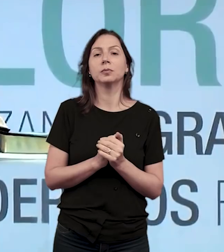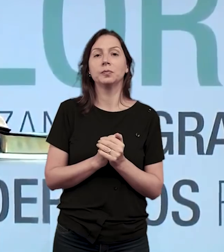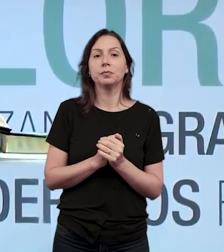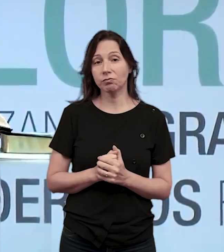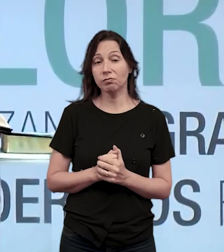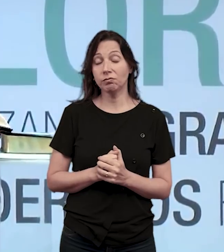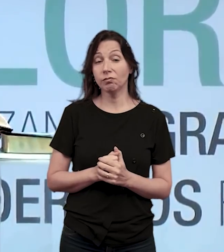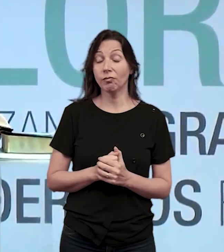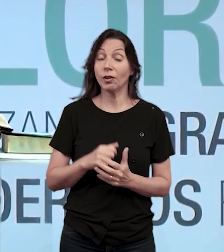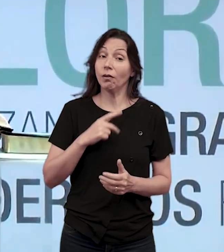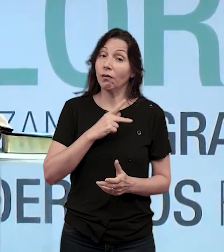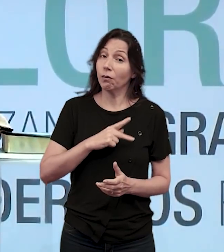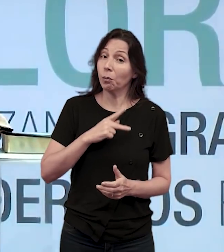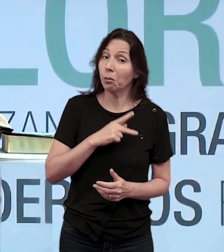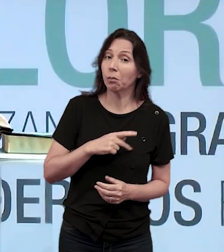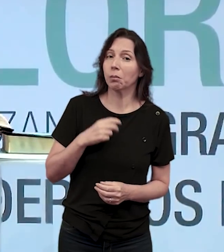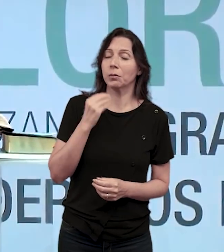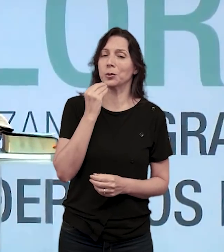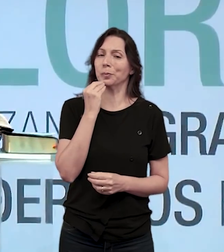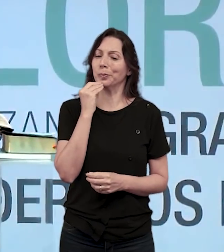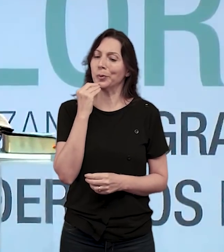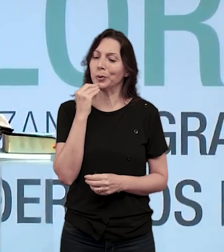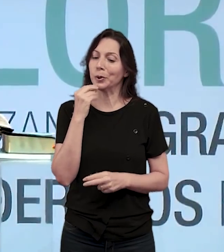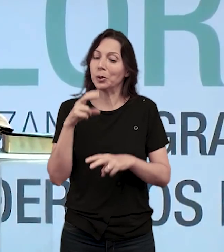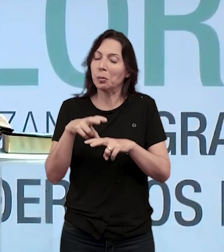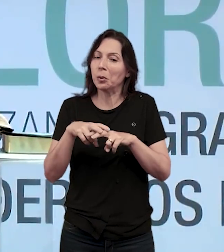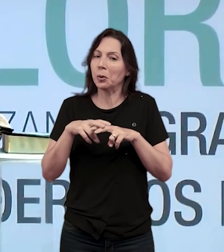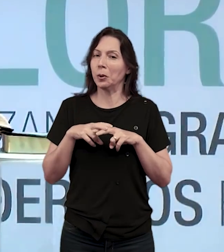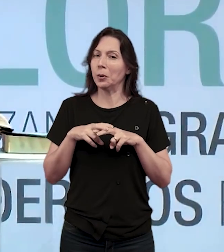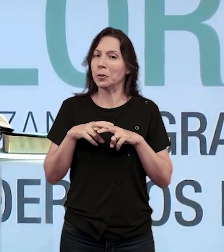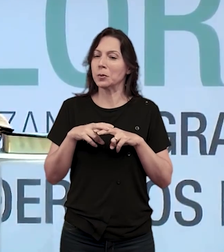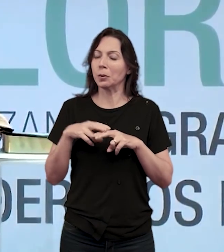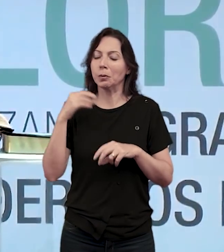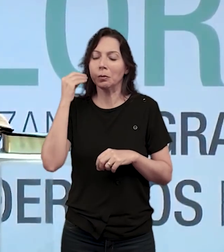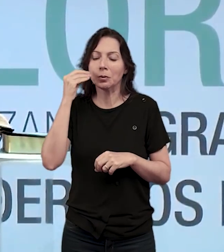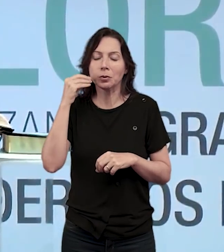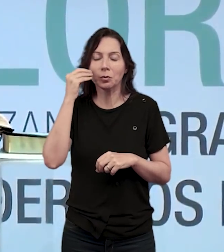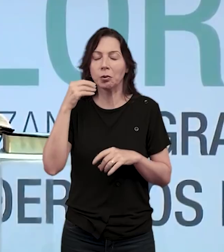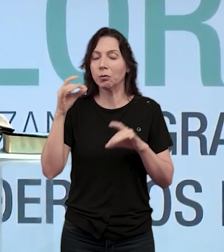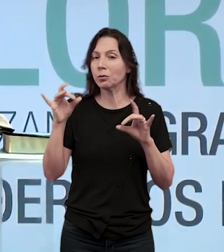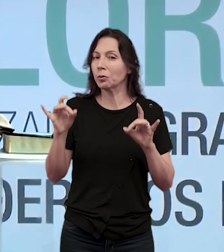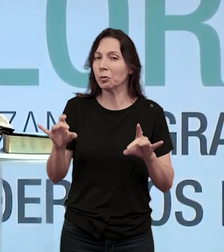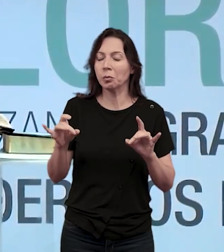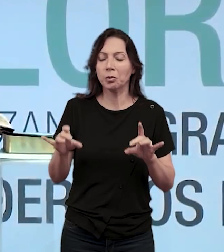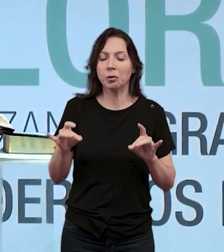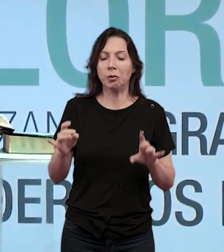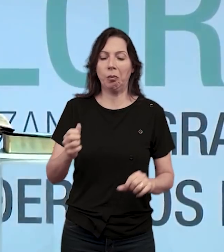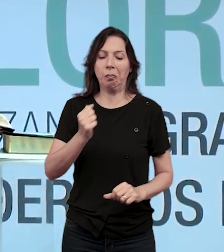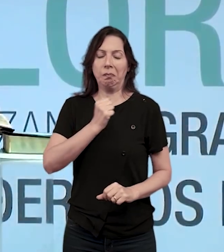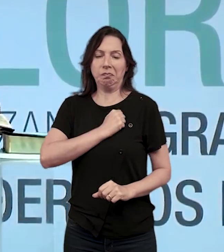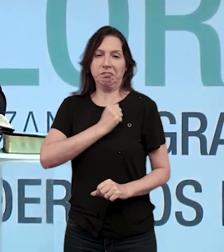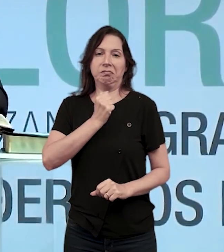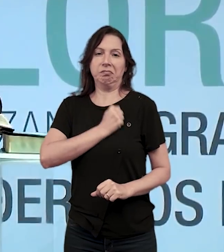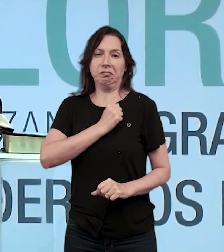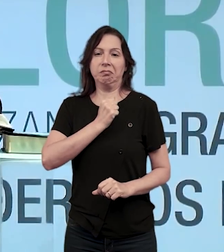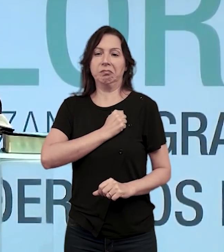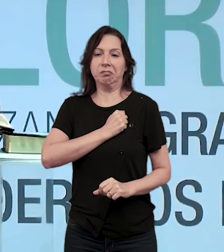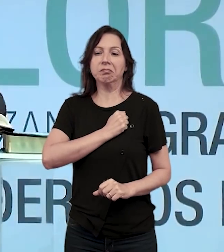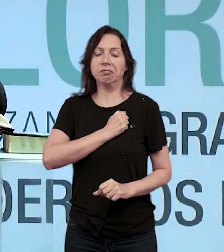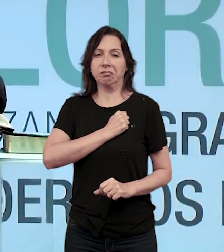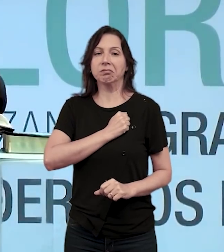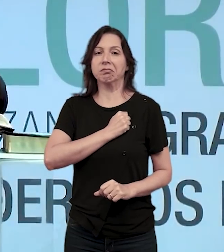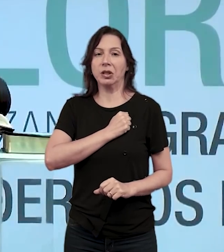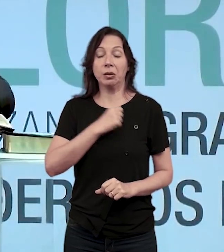E ele poderia, por causa desta experiência incomum, singular, bater no peito e dizer, olha para mim aqui,